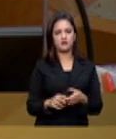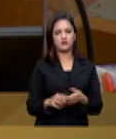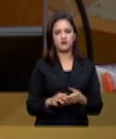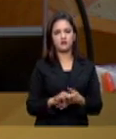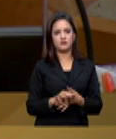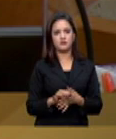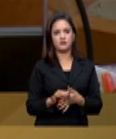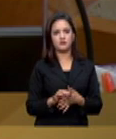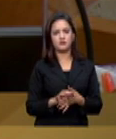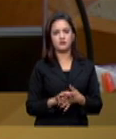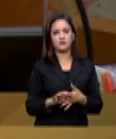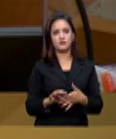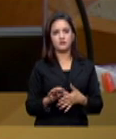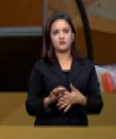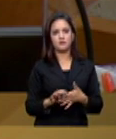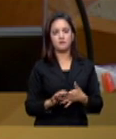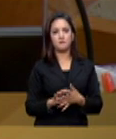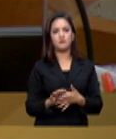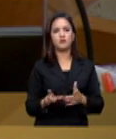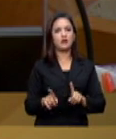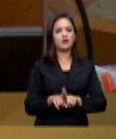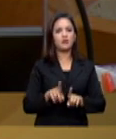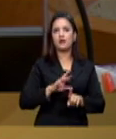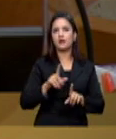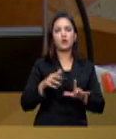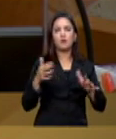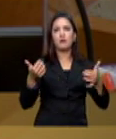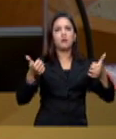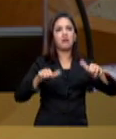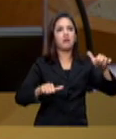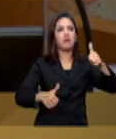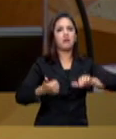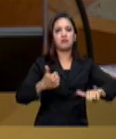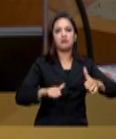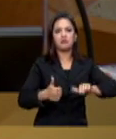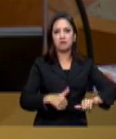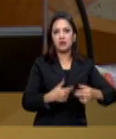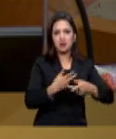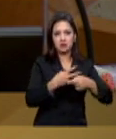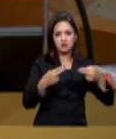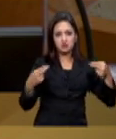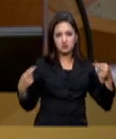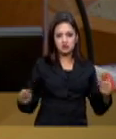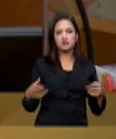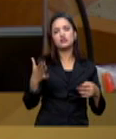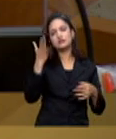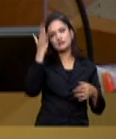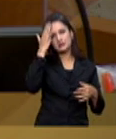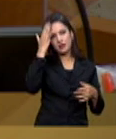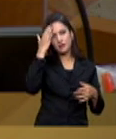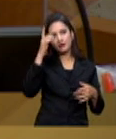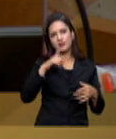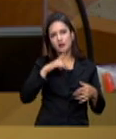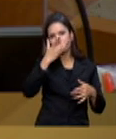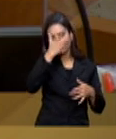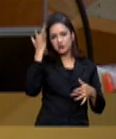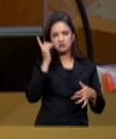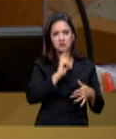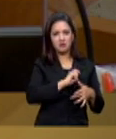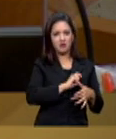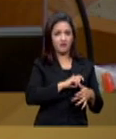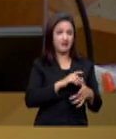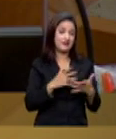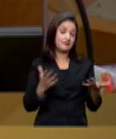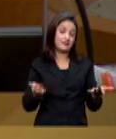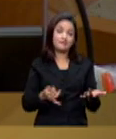tipo de prática, que certamente ocorre em mentes com algum tipo de distúrbio,